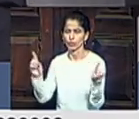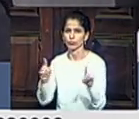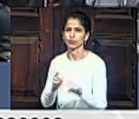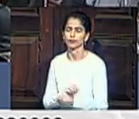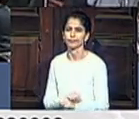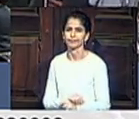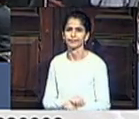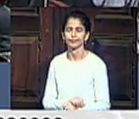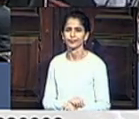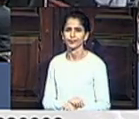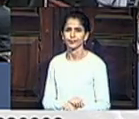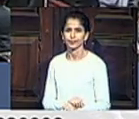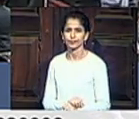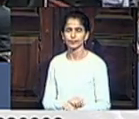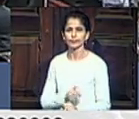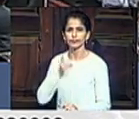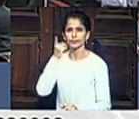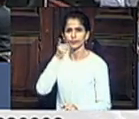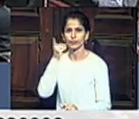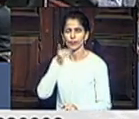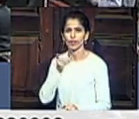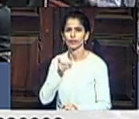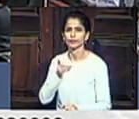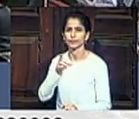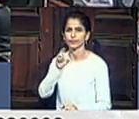matéria. Deputado Dica.